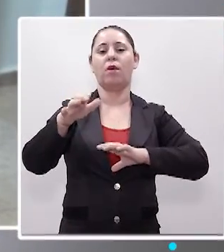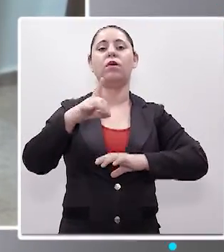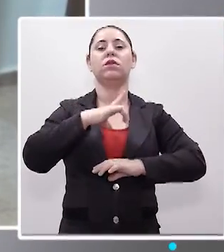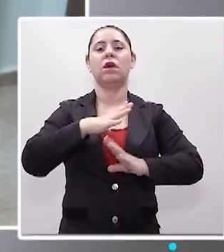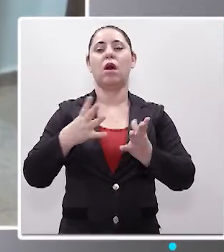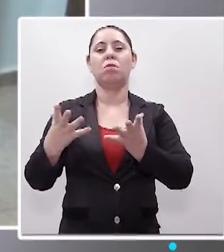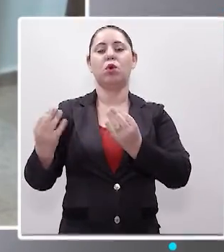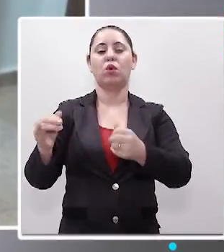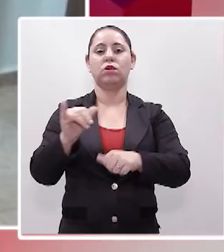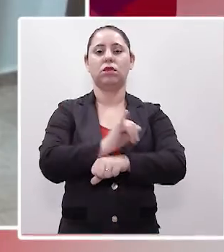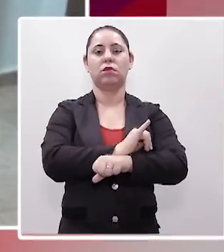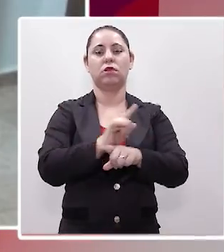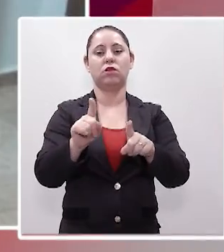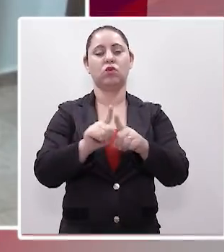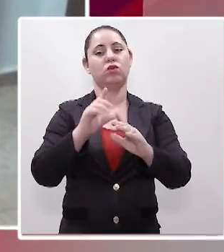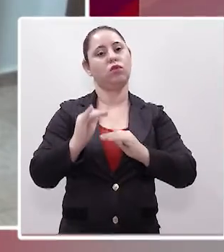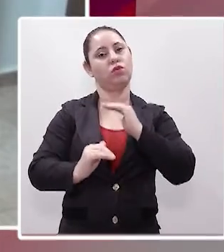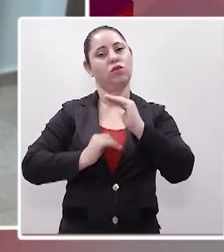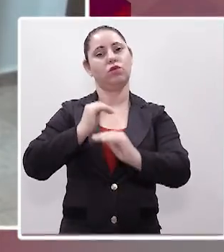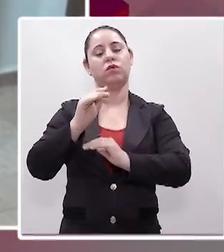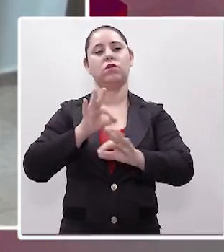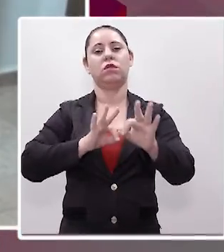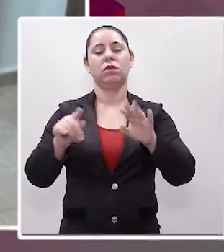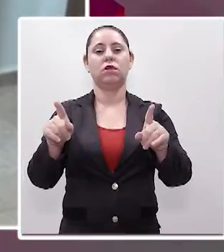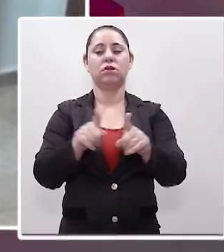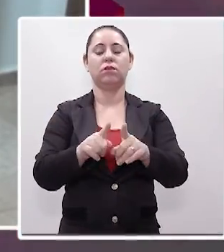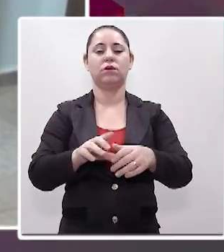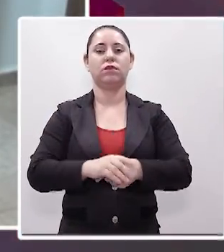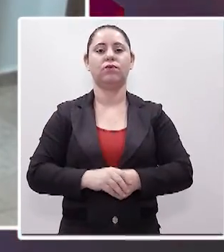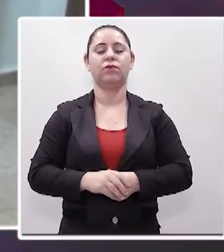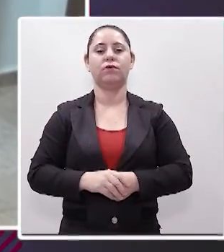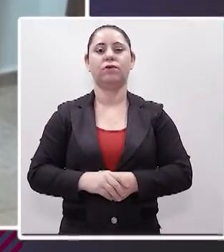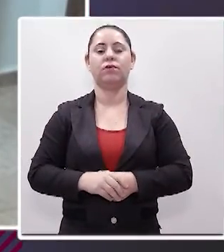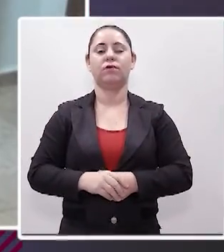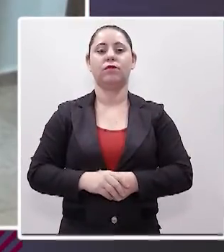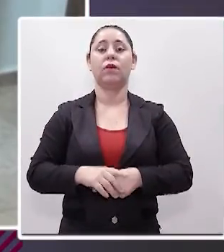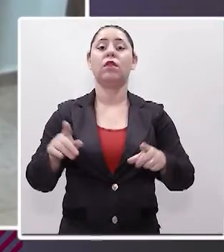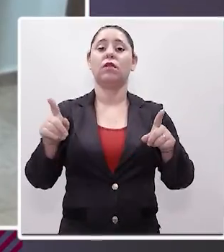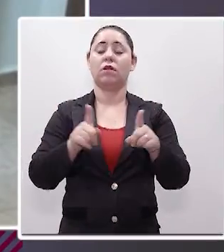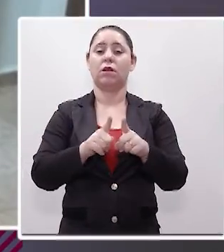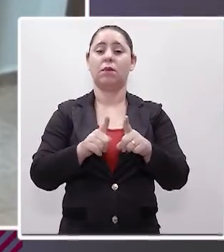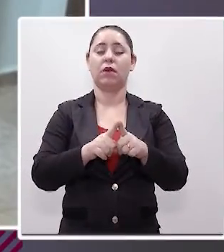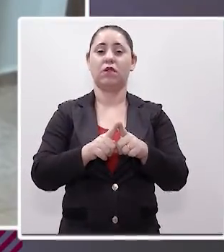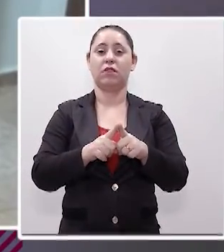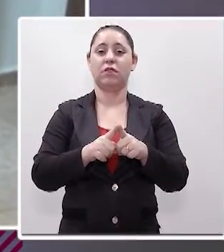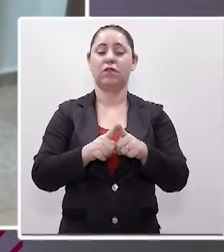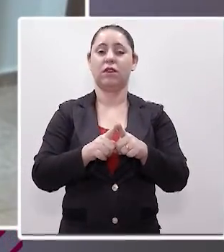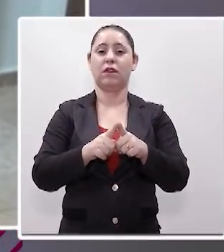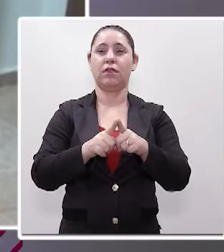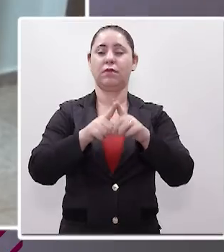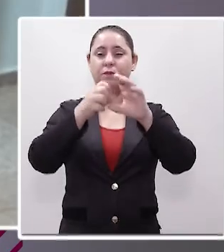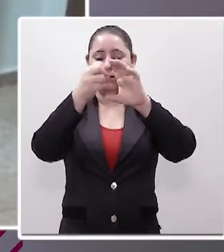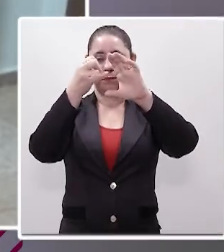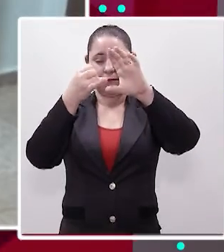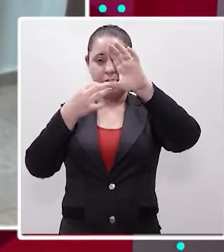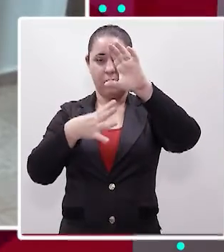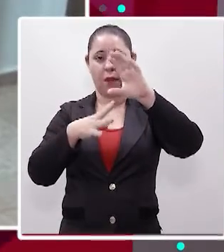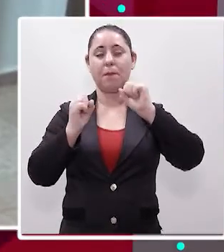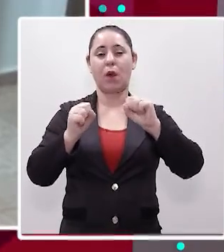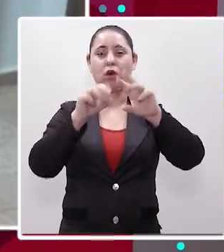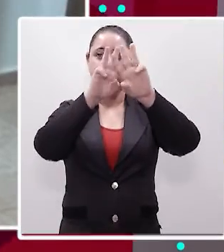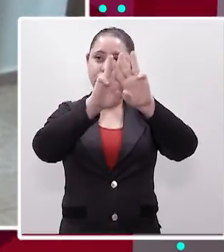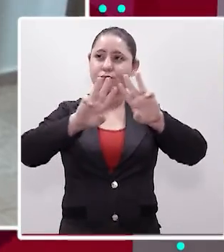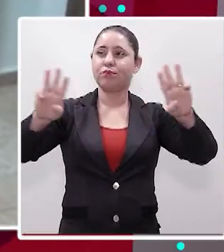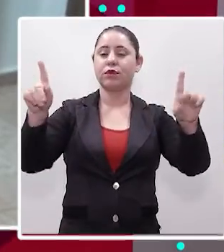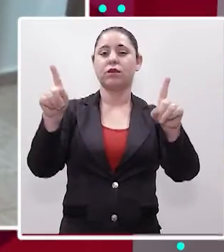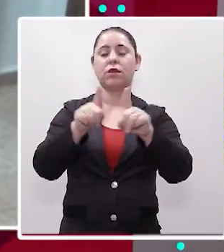apoio de formação, a gente tem várias ações sendo desenvolvidas, e eu posso deixar meu